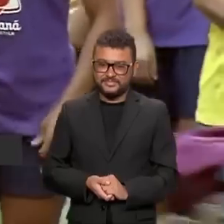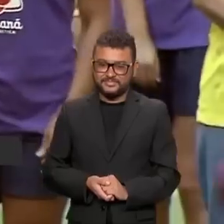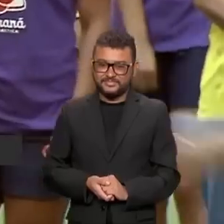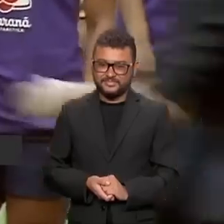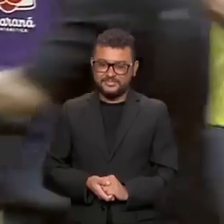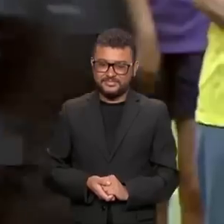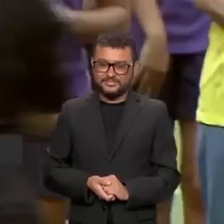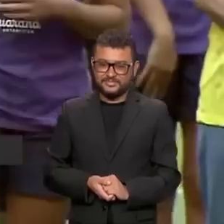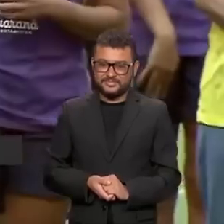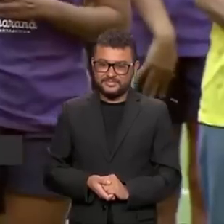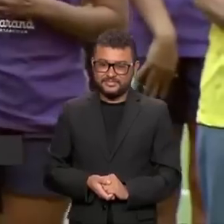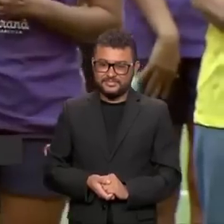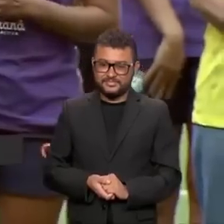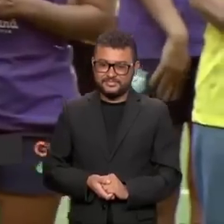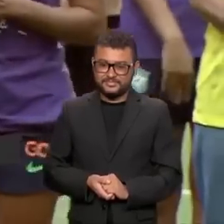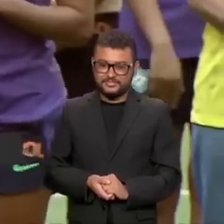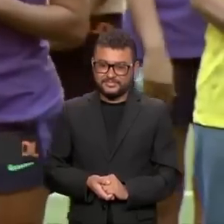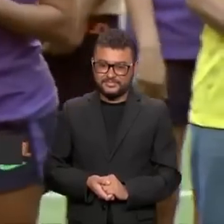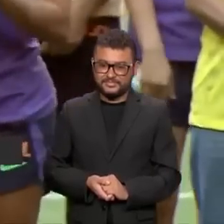Tá na frente do